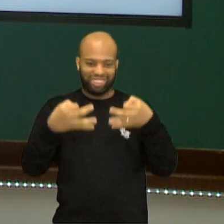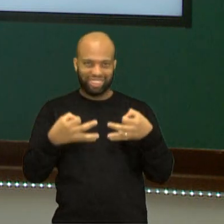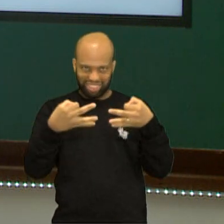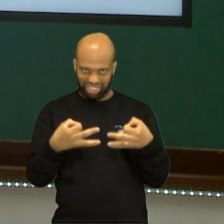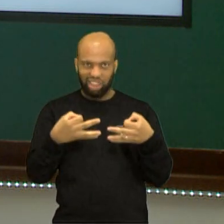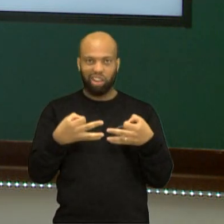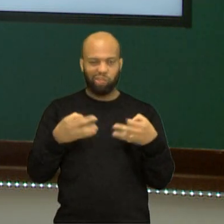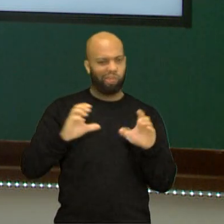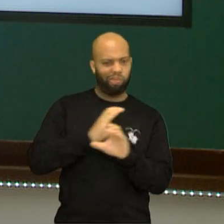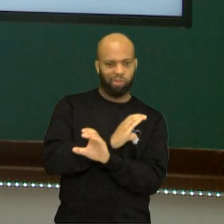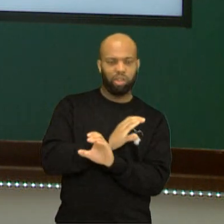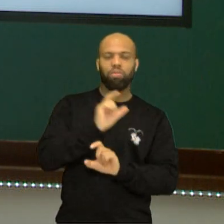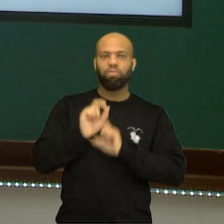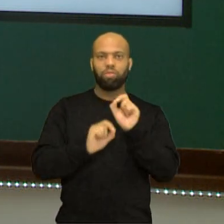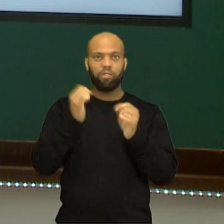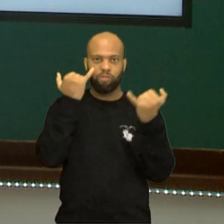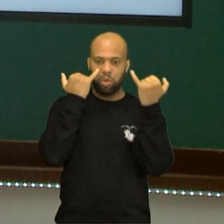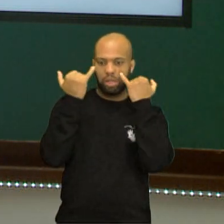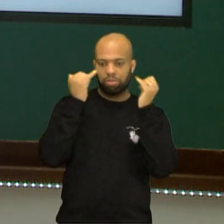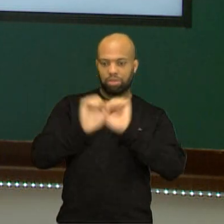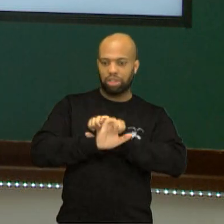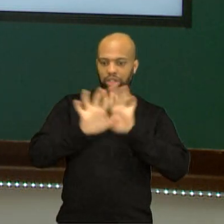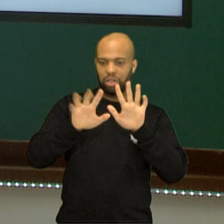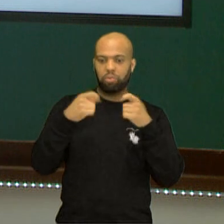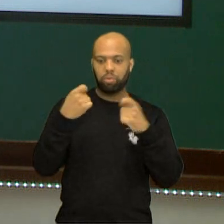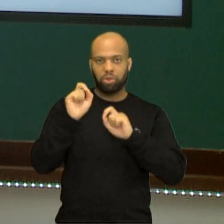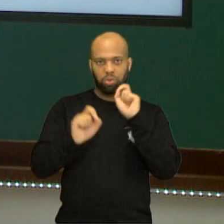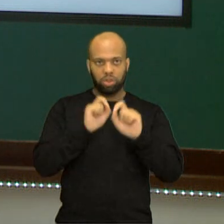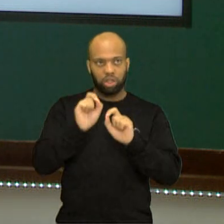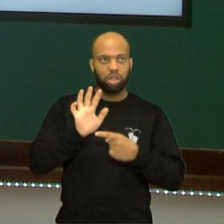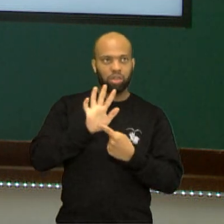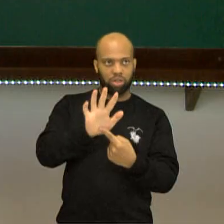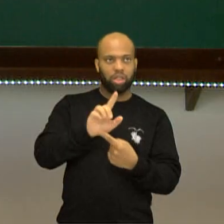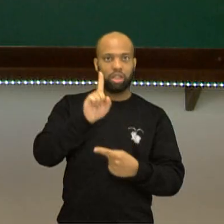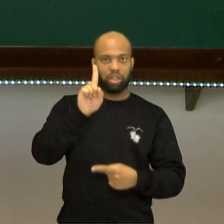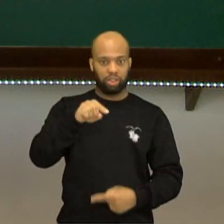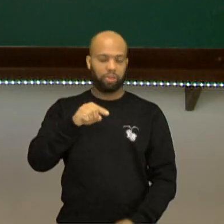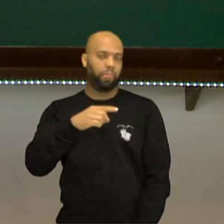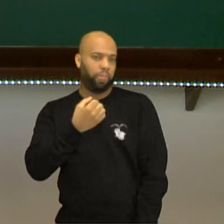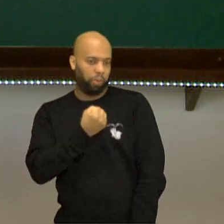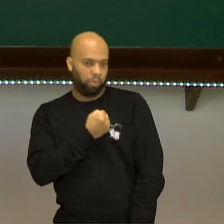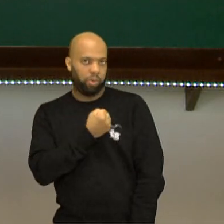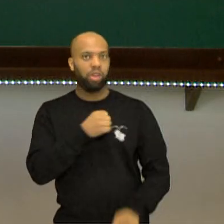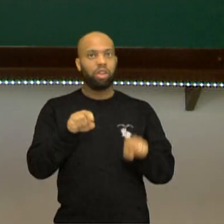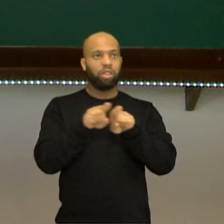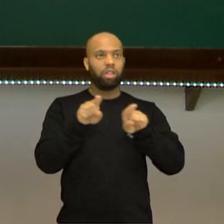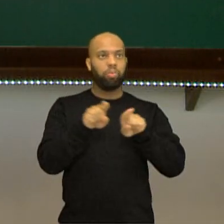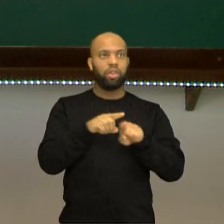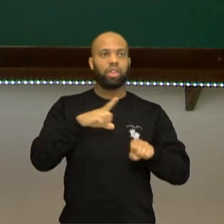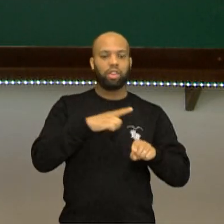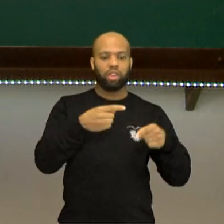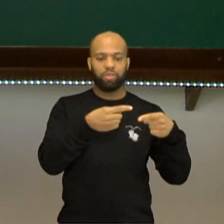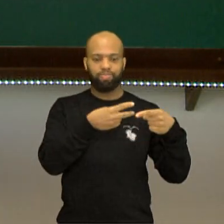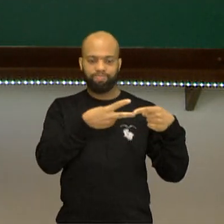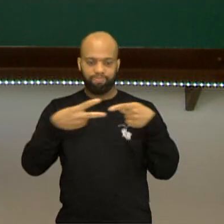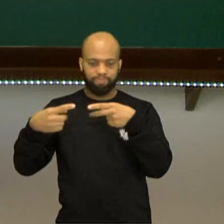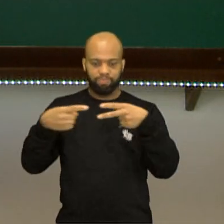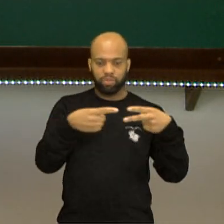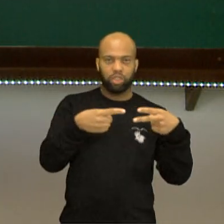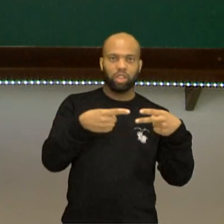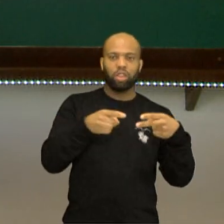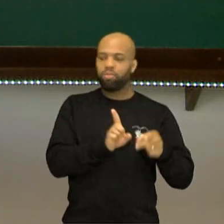maneira completa a informação, nós precisamos indicar, além do número, a sua direção e o seu